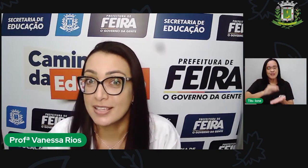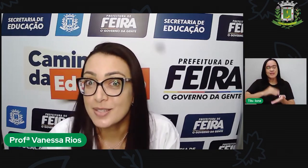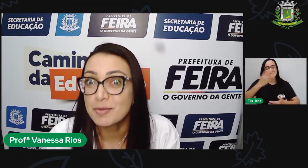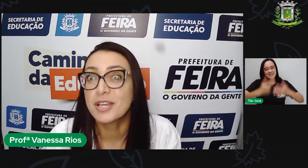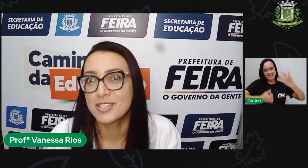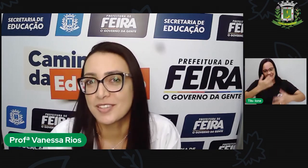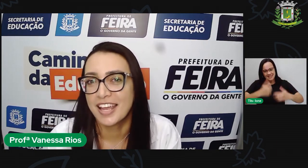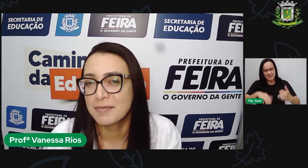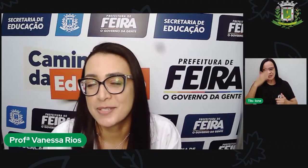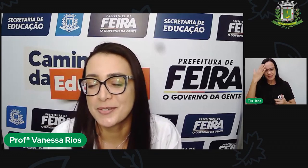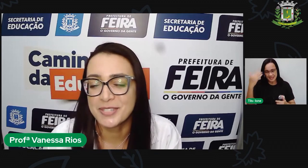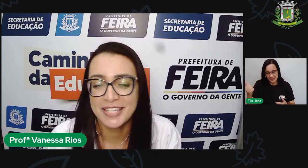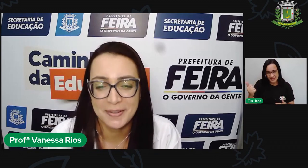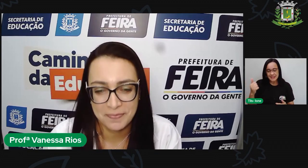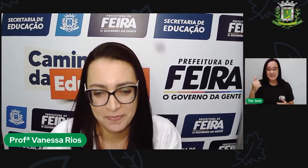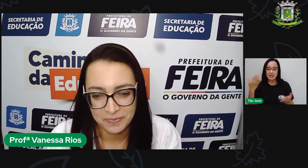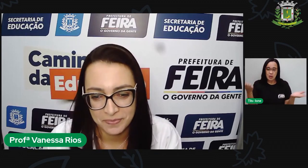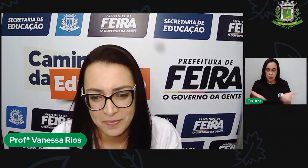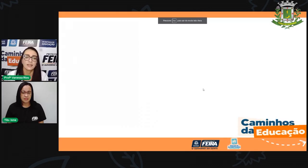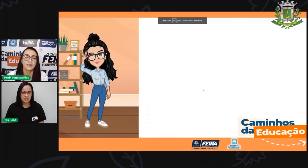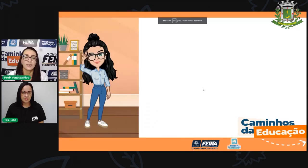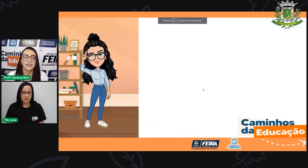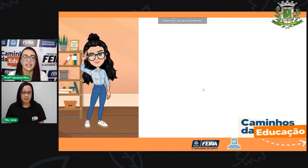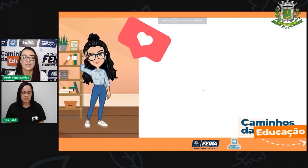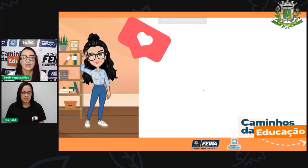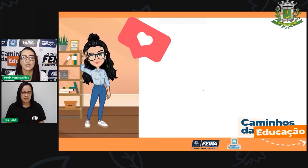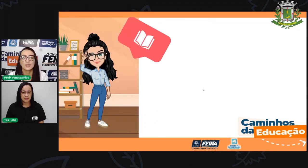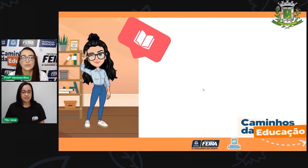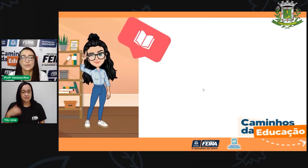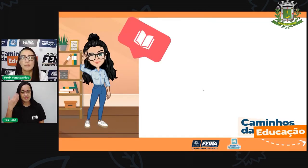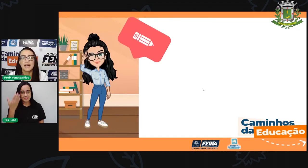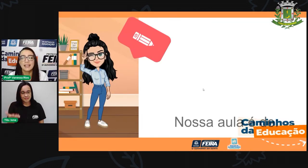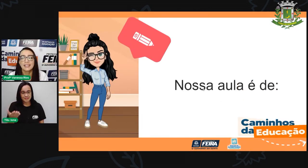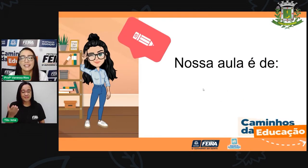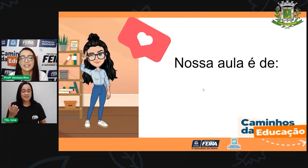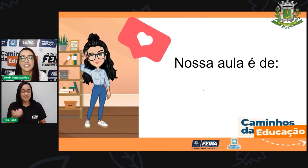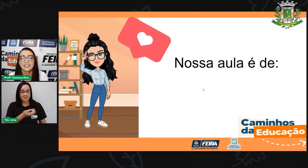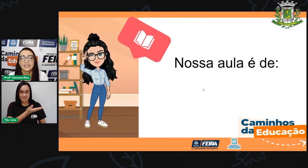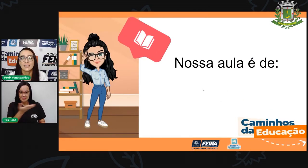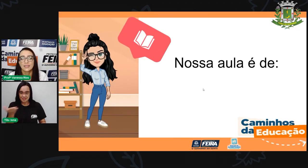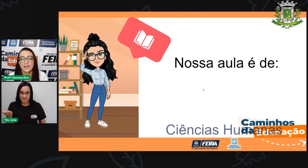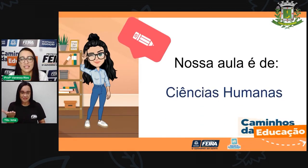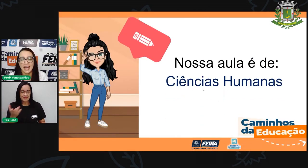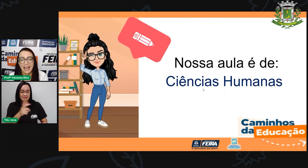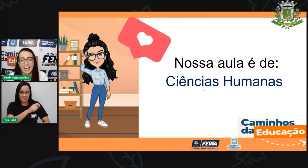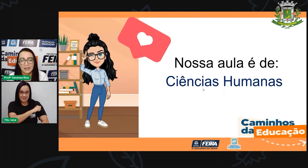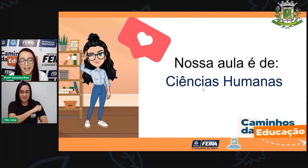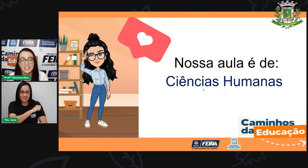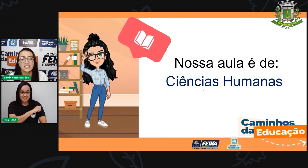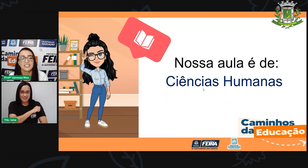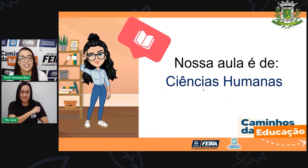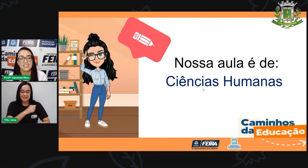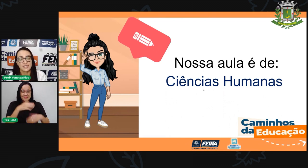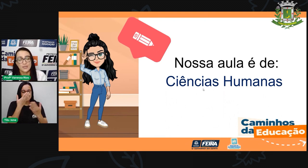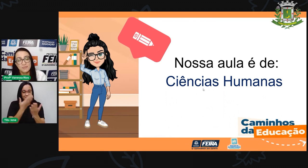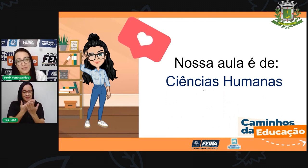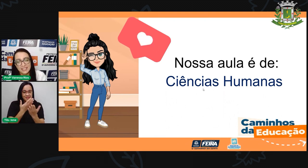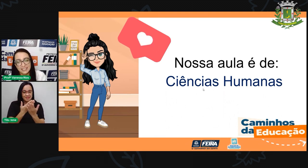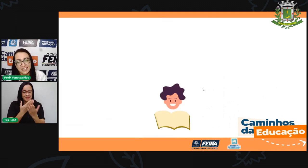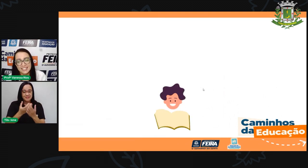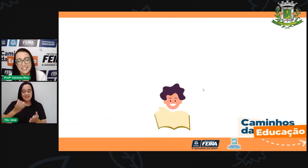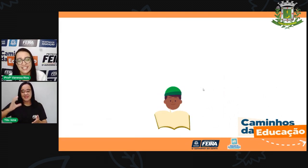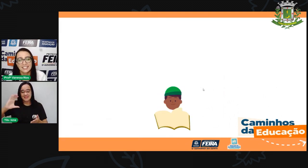saber sobre o que estudaremos hoje? Olha só, turma, nossa aula é de ciências